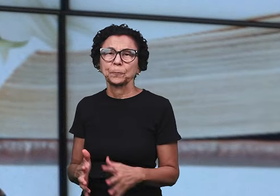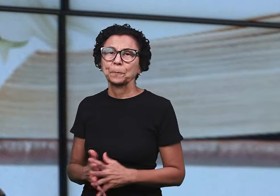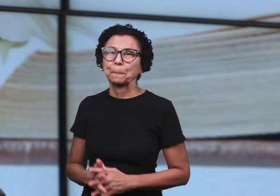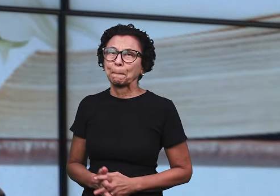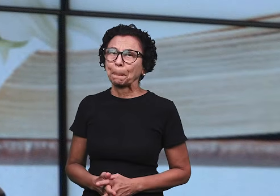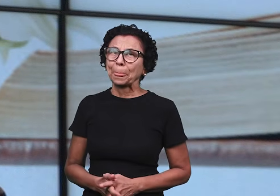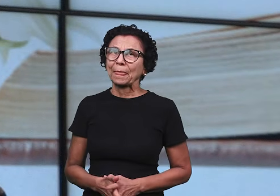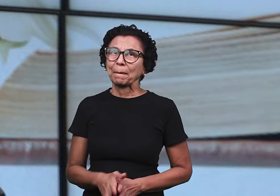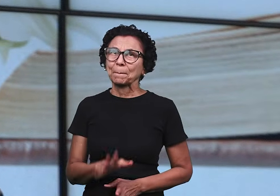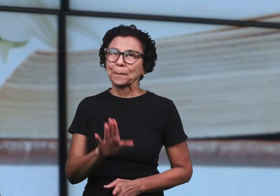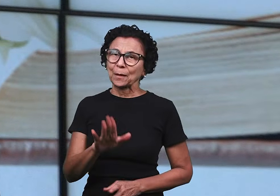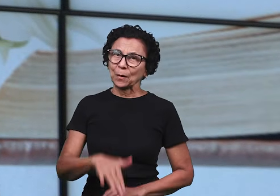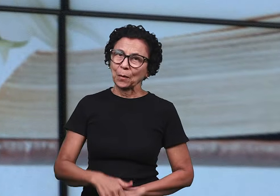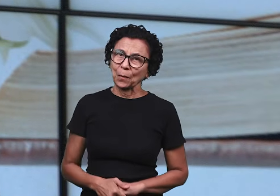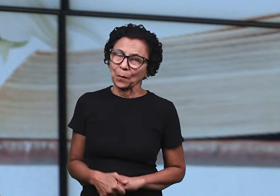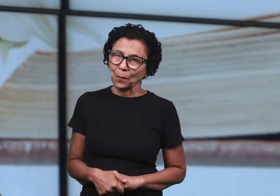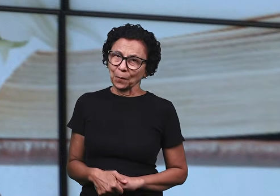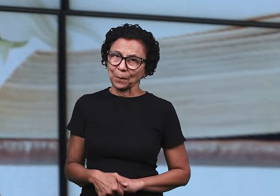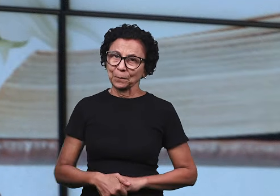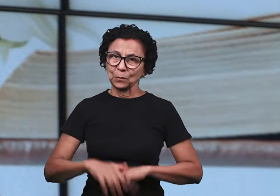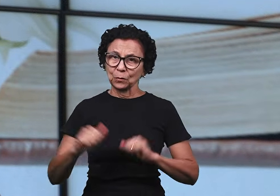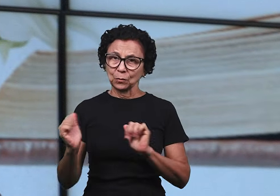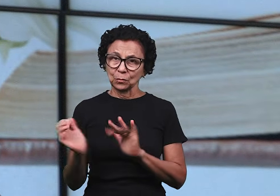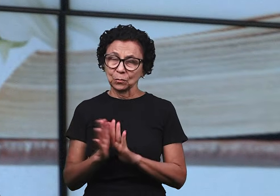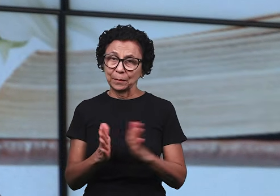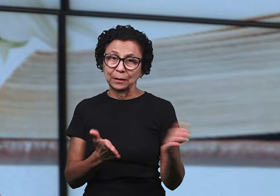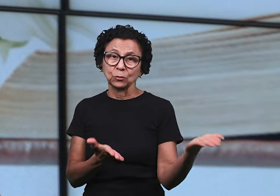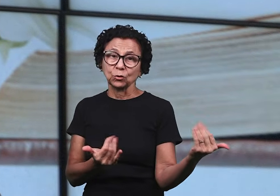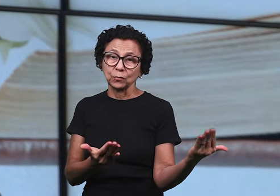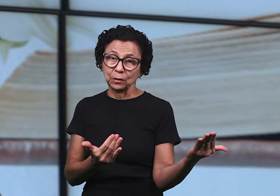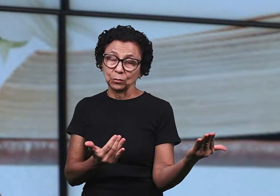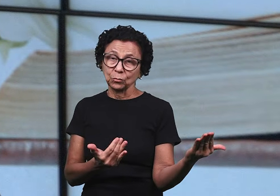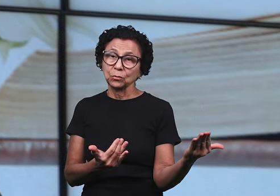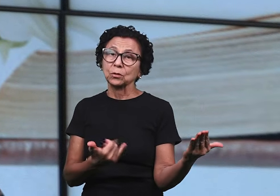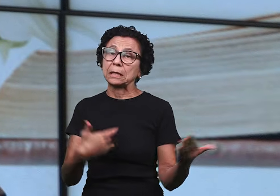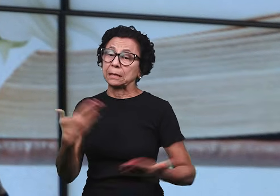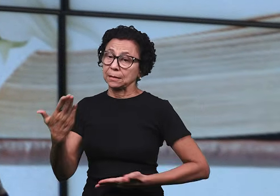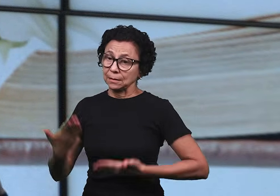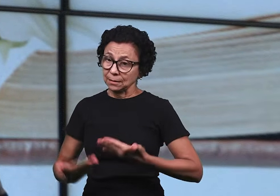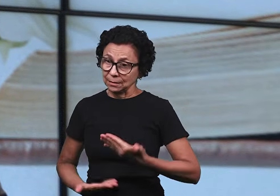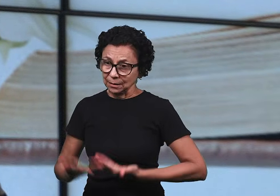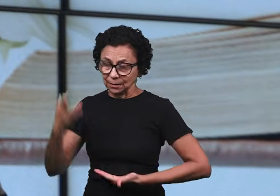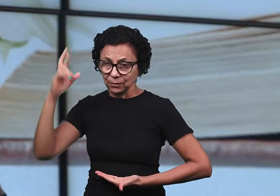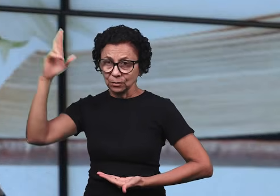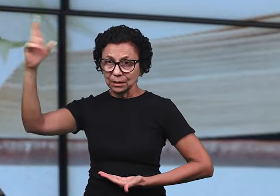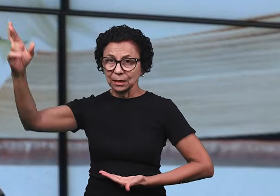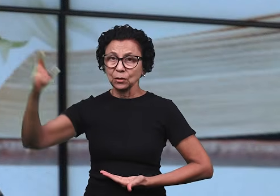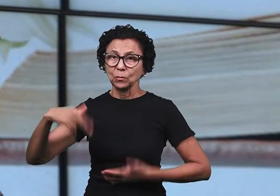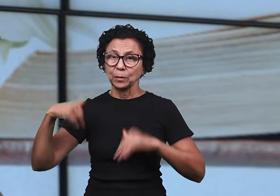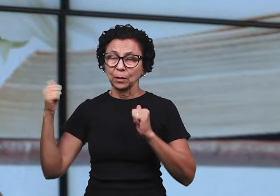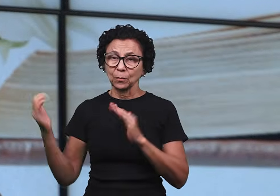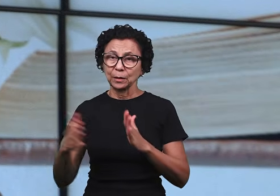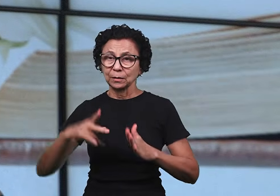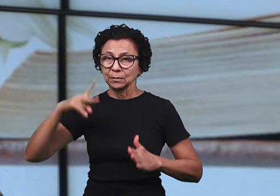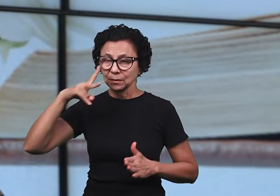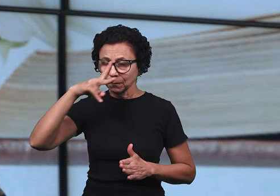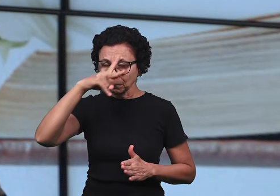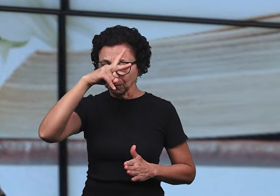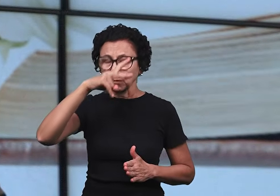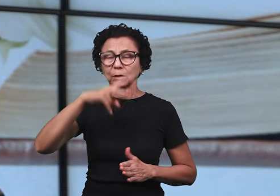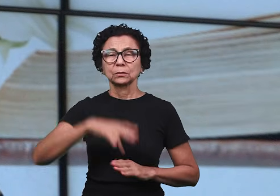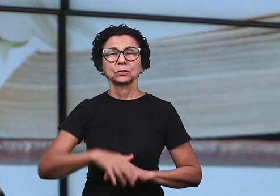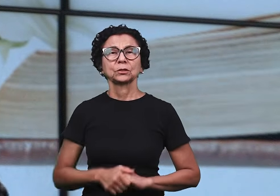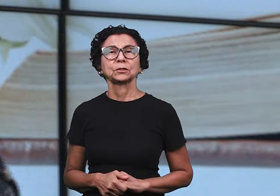Olha, sirva ao Senhor nos dias da sua mocidade. A sua maior força, entregue isso ao Senhor